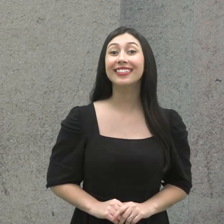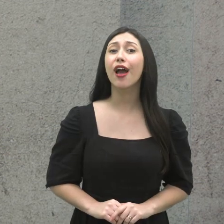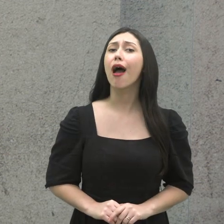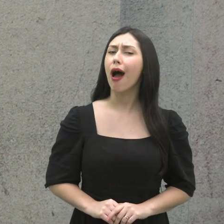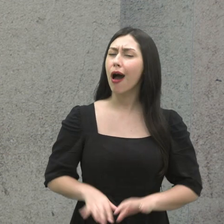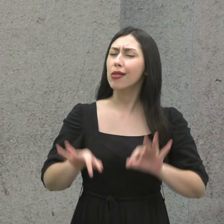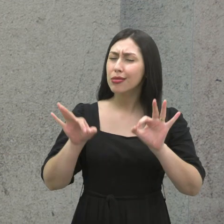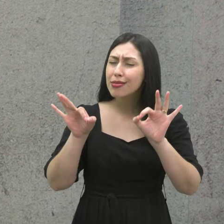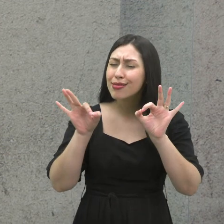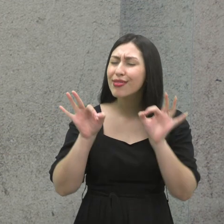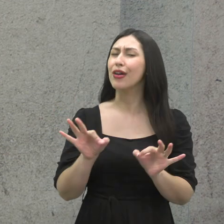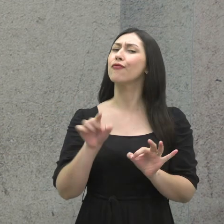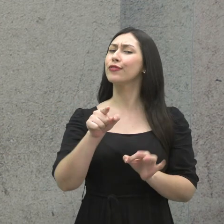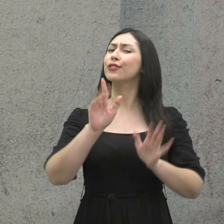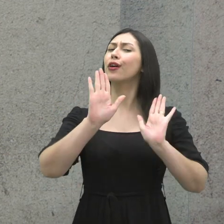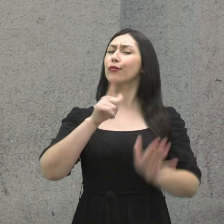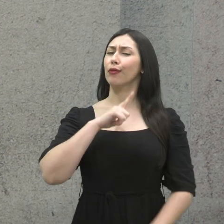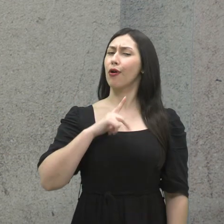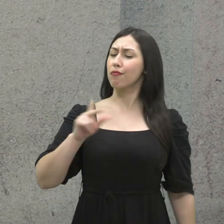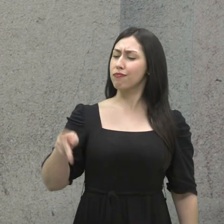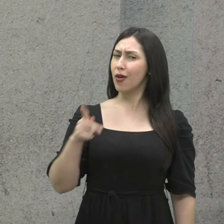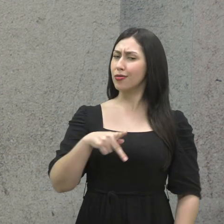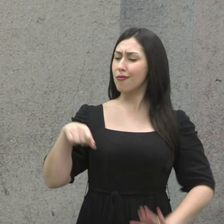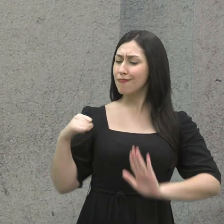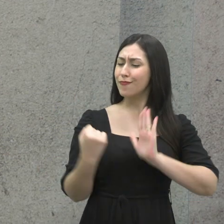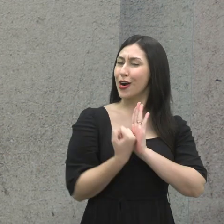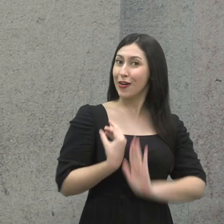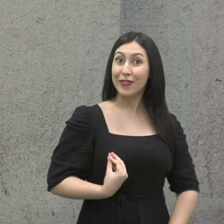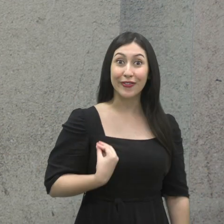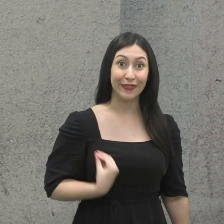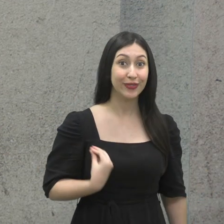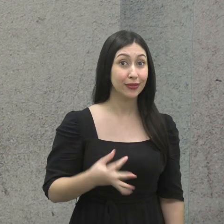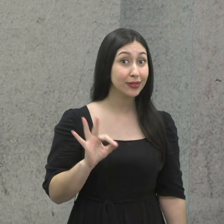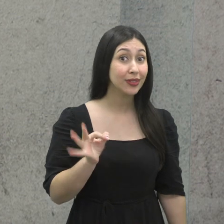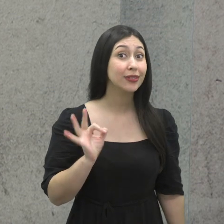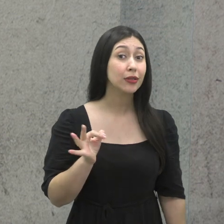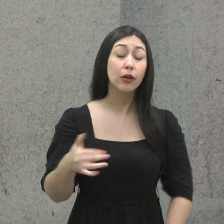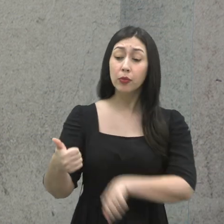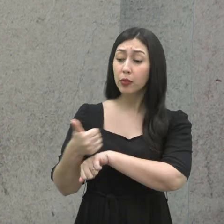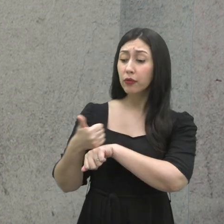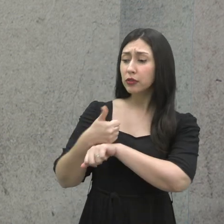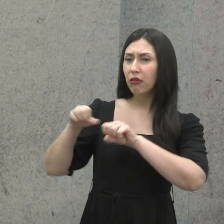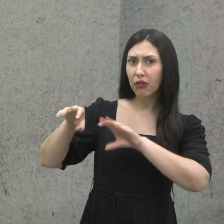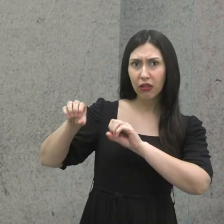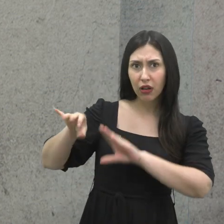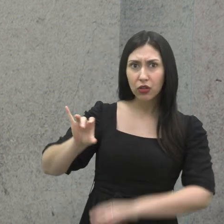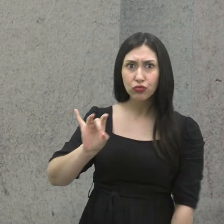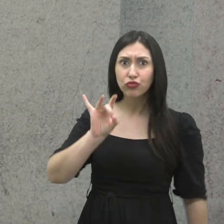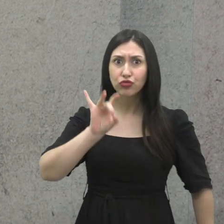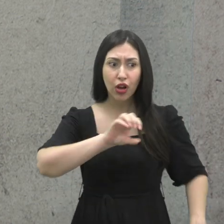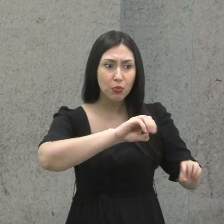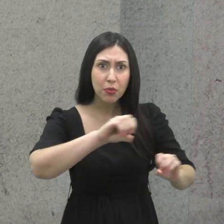Tenho certeza que você teve um professor que marcou a sua vida, né? Os educadores fazem muito mais do que